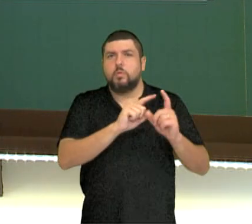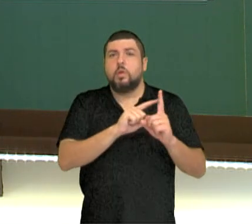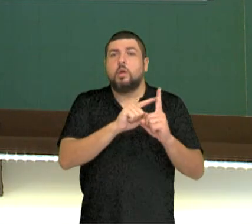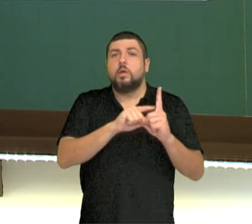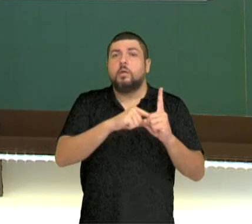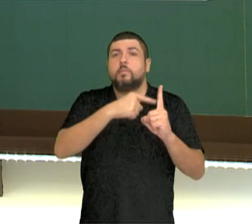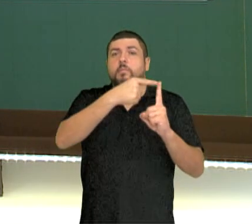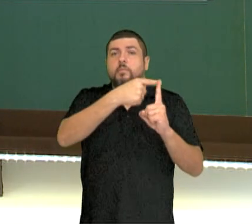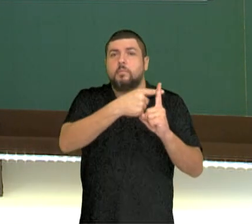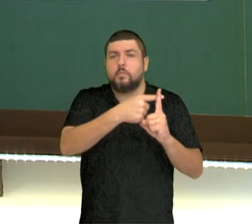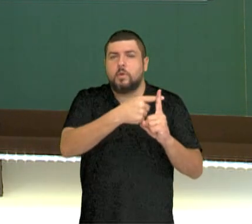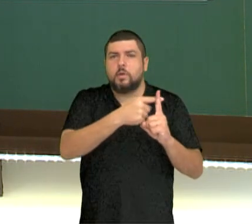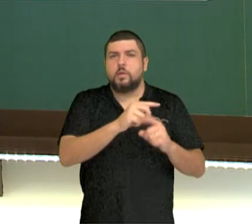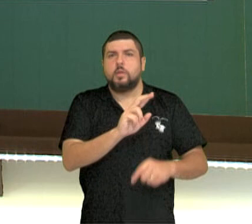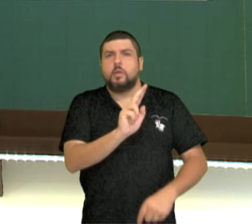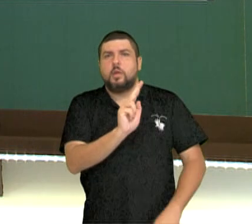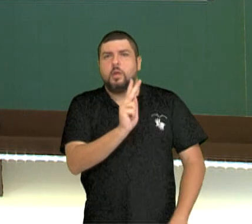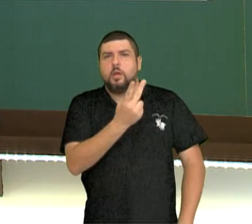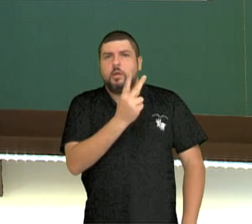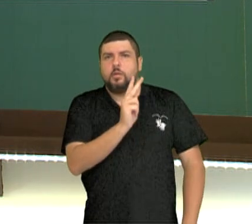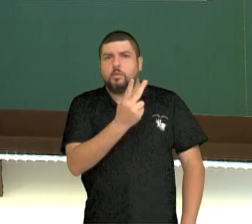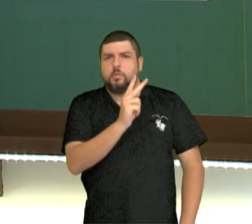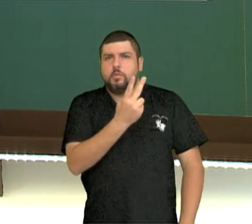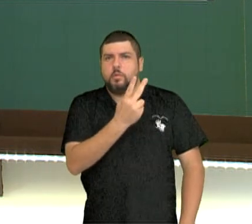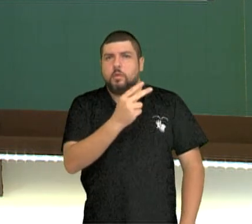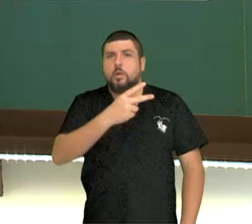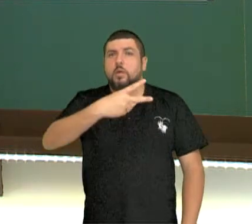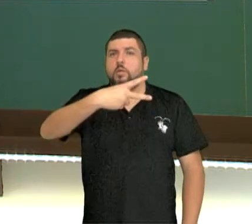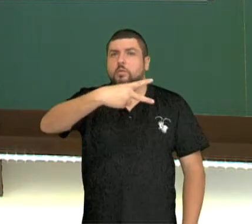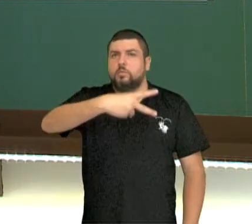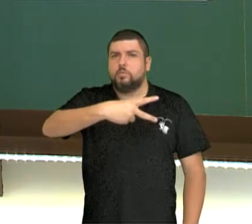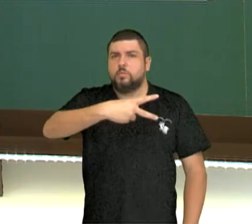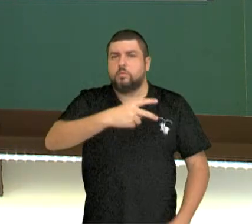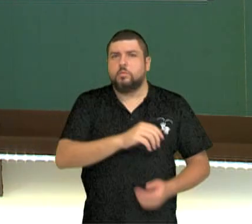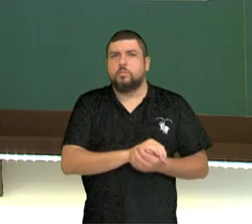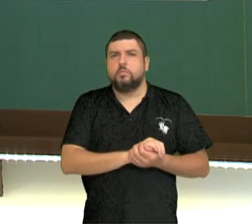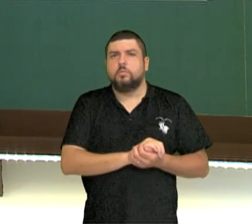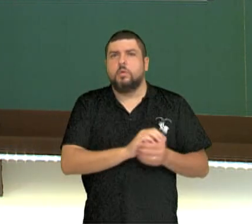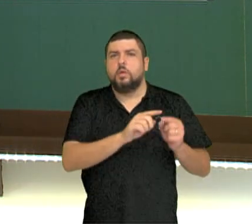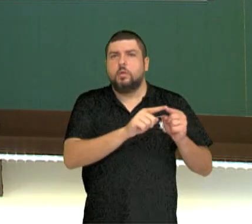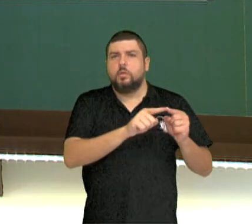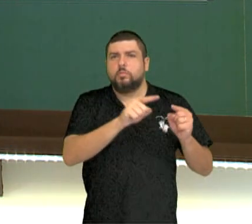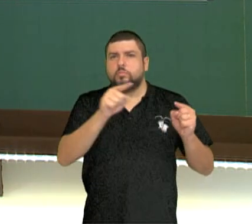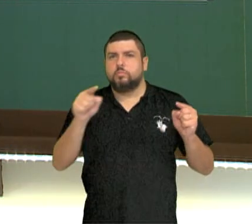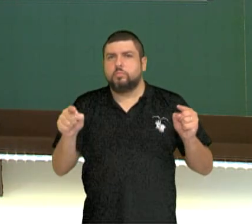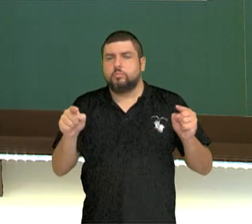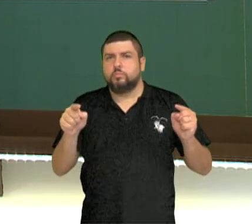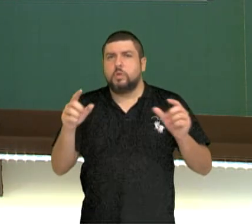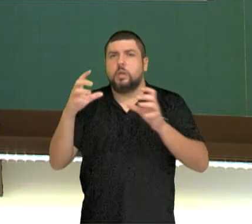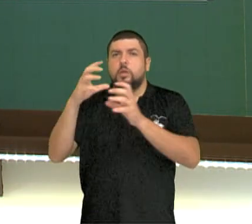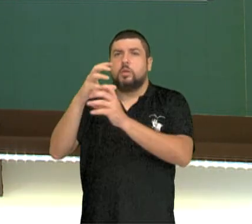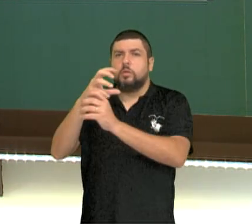átomos de oxigênio. Nós temos aqui o produto final, um